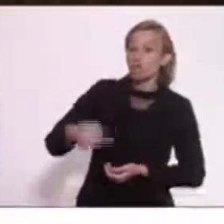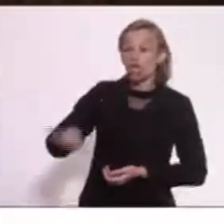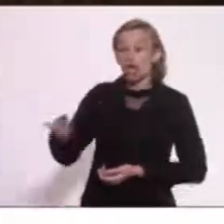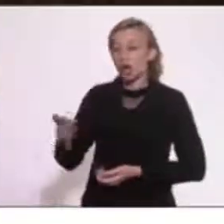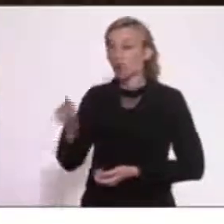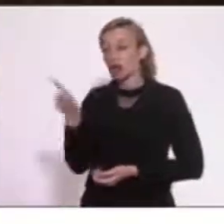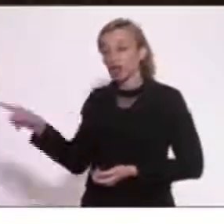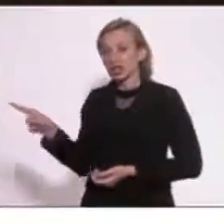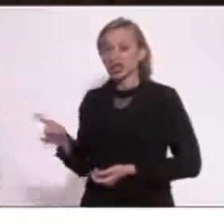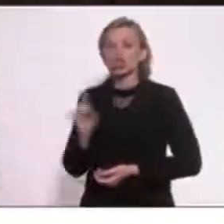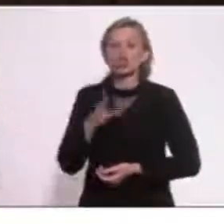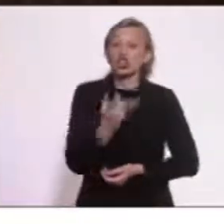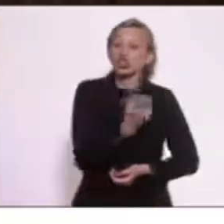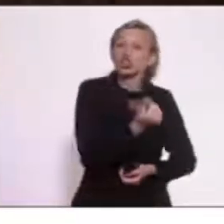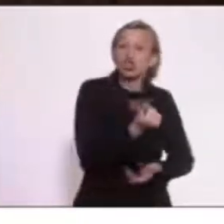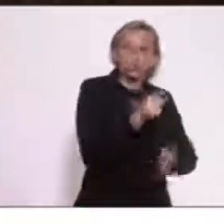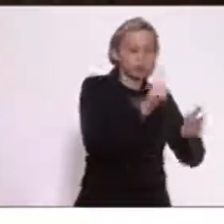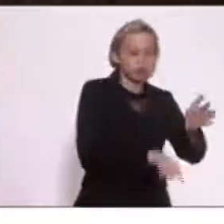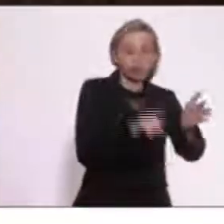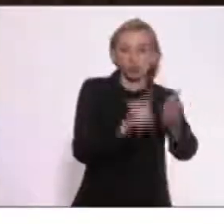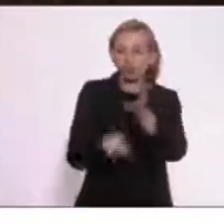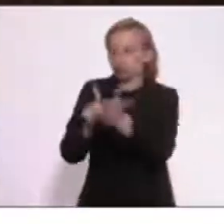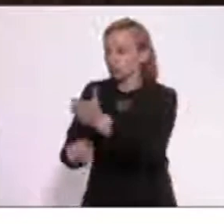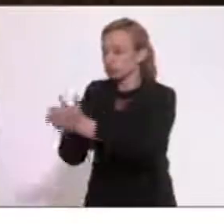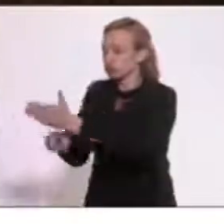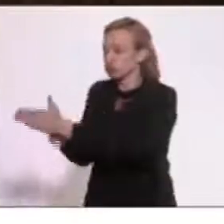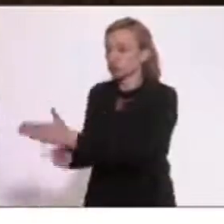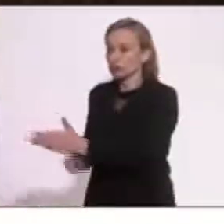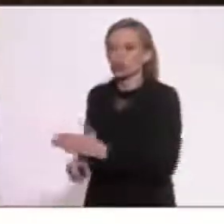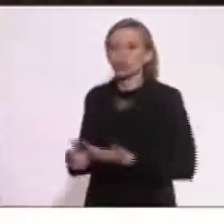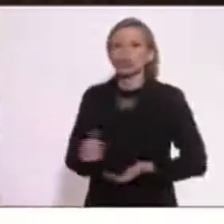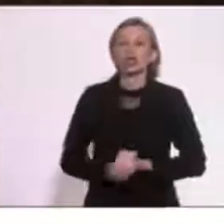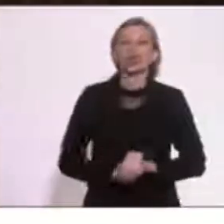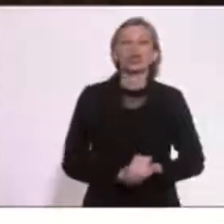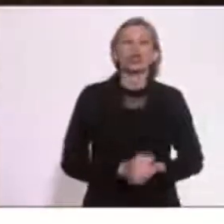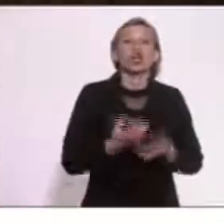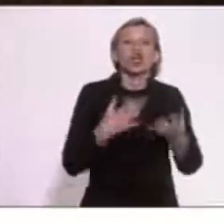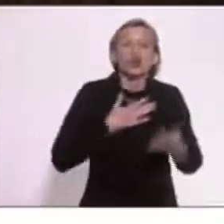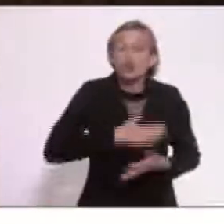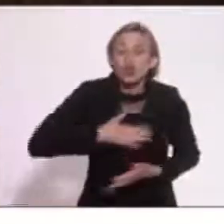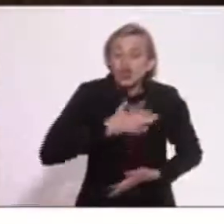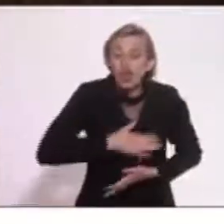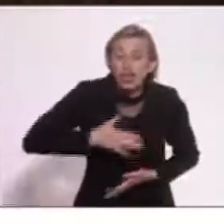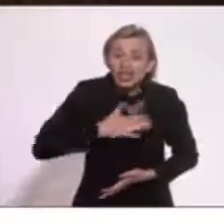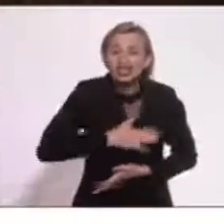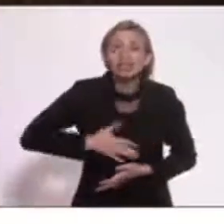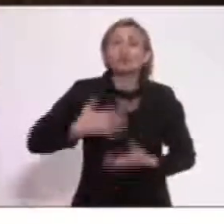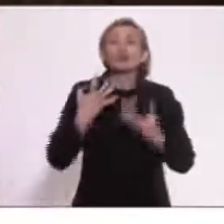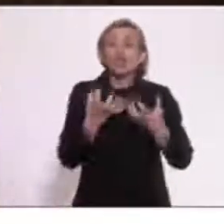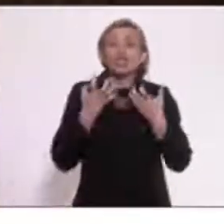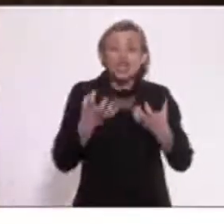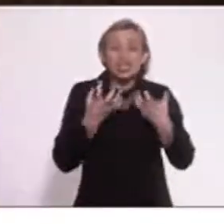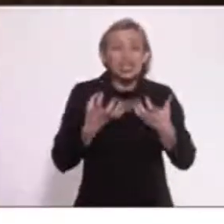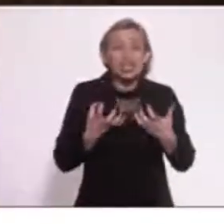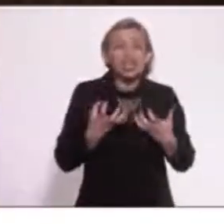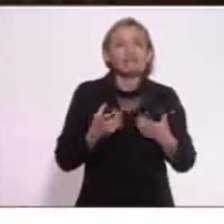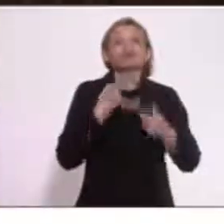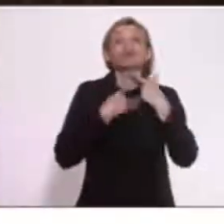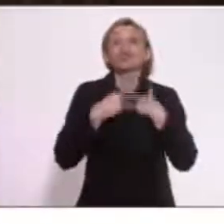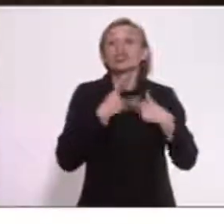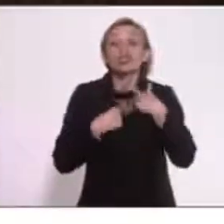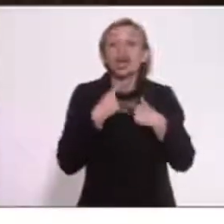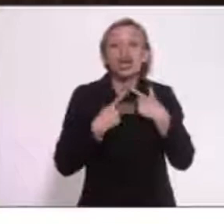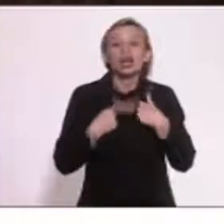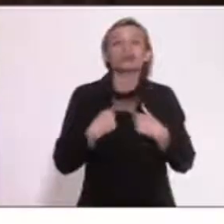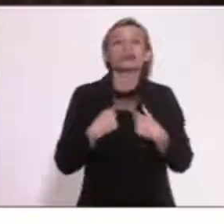é só dinheiro reduzido. E reduzido é o que gostaríamos, o que nós queríamos, o que nós